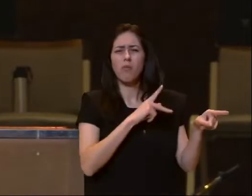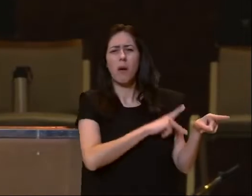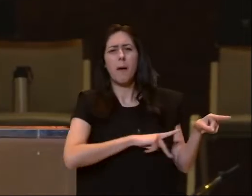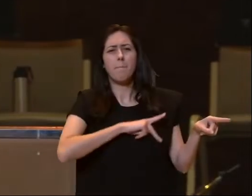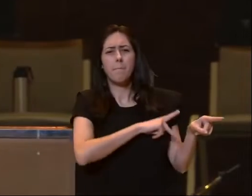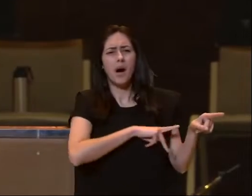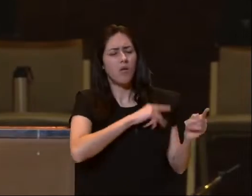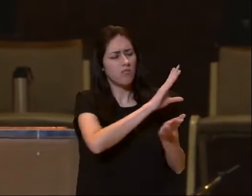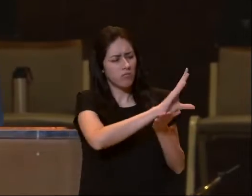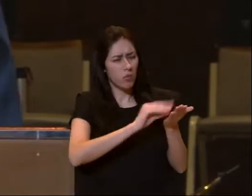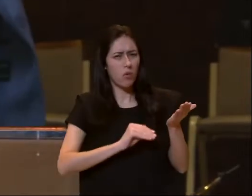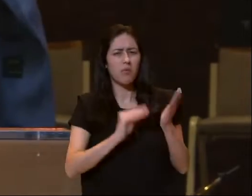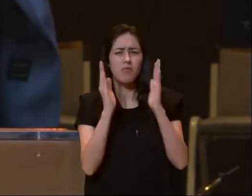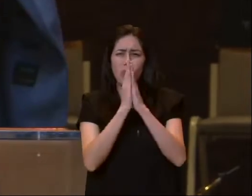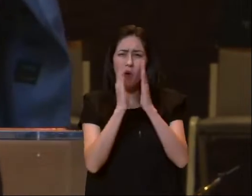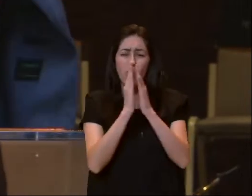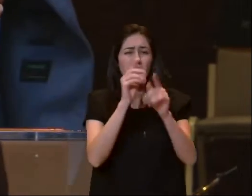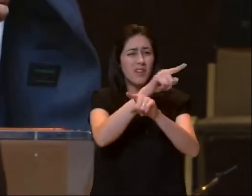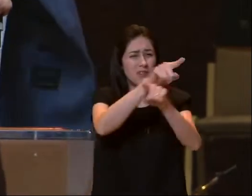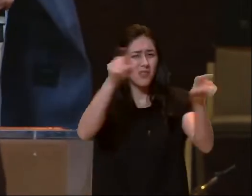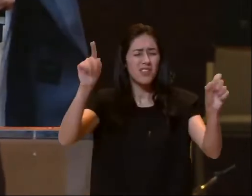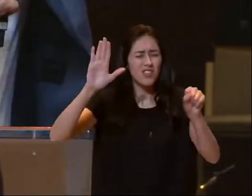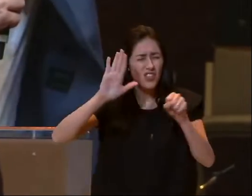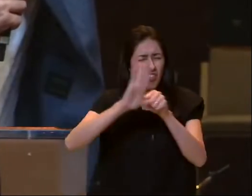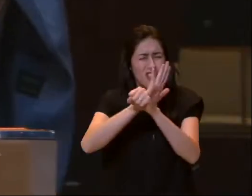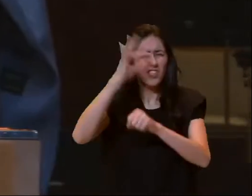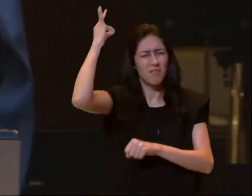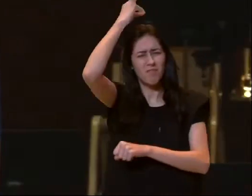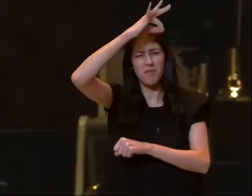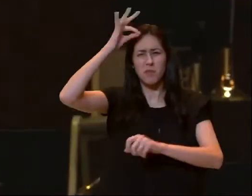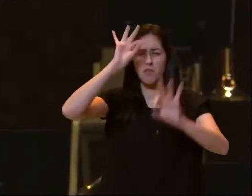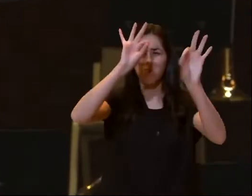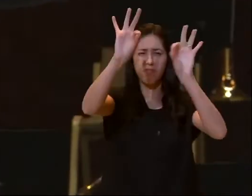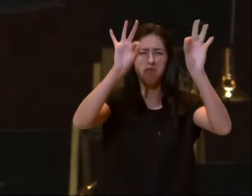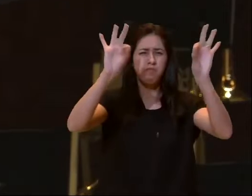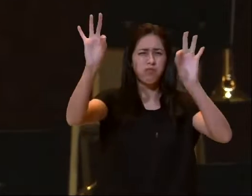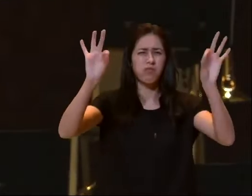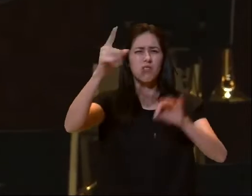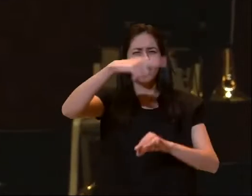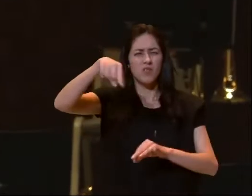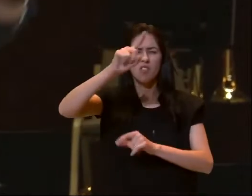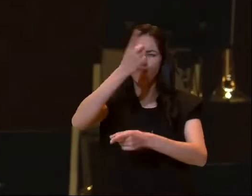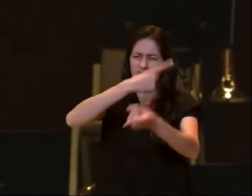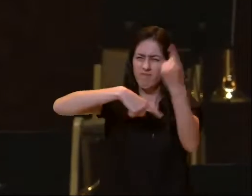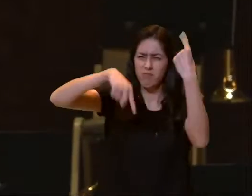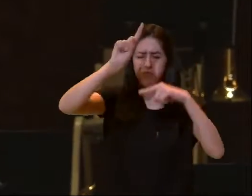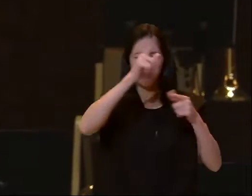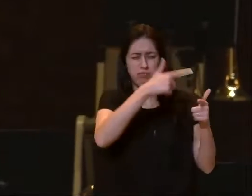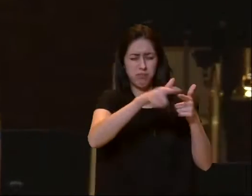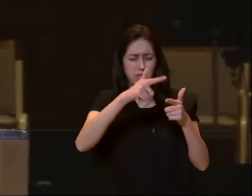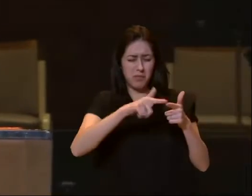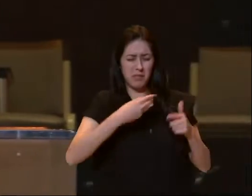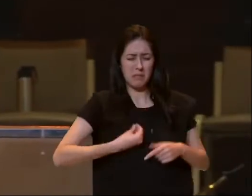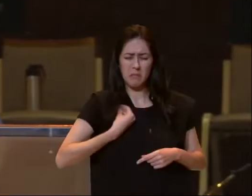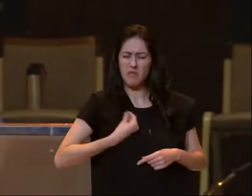por você, que você seja cheio do Espírito Santo para passar bem pelas provas da